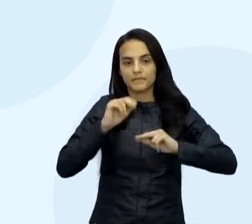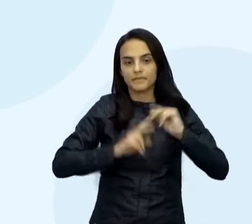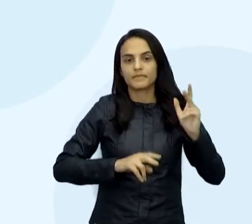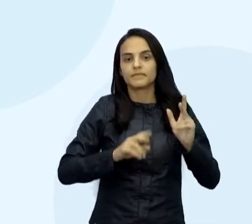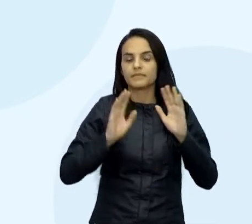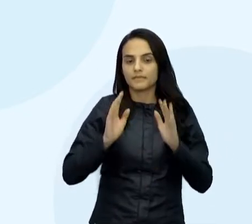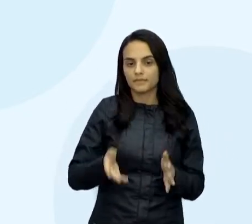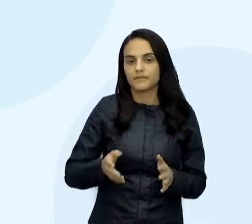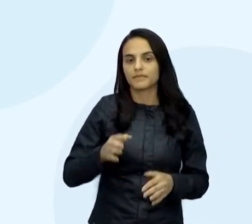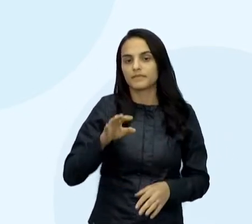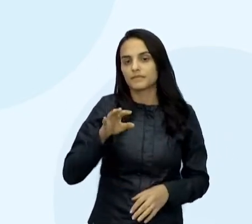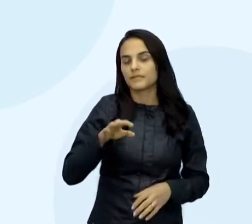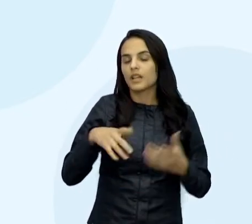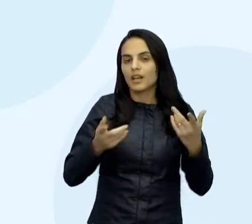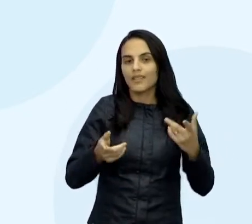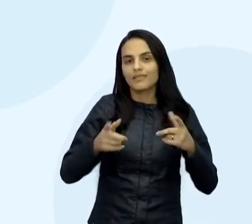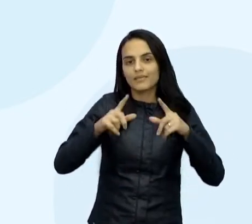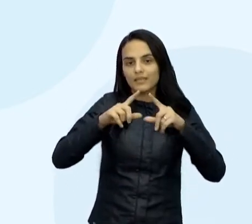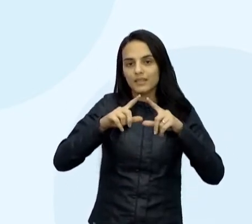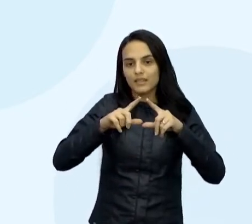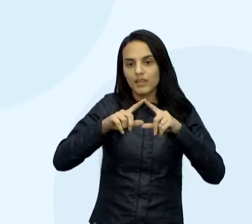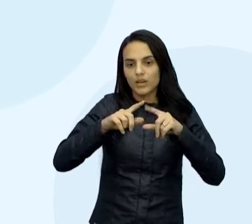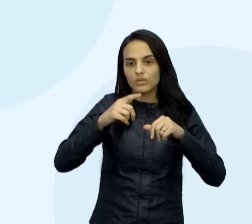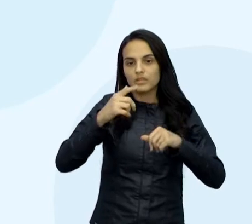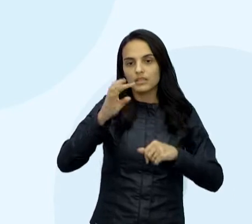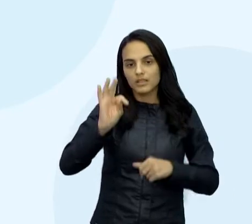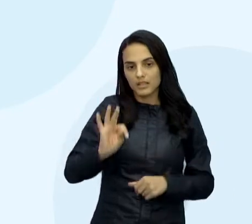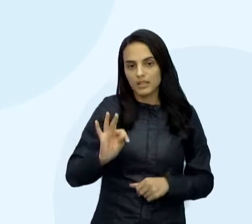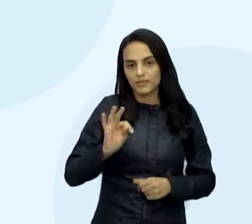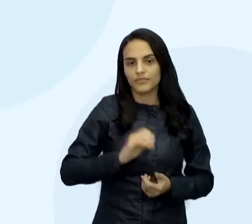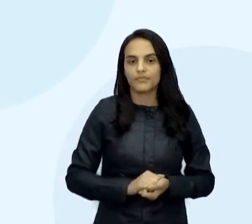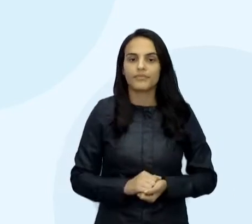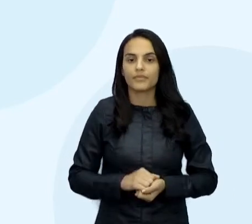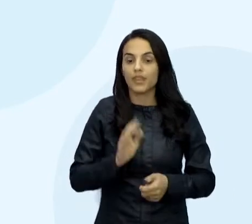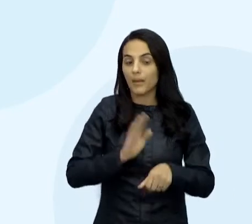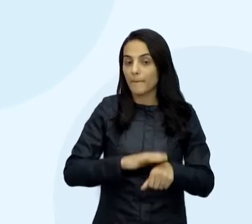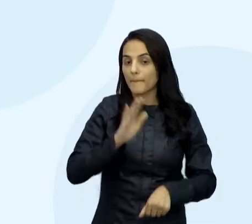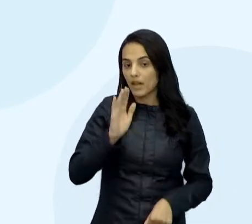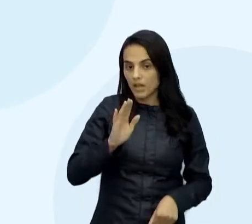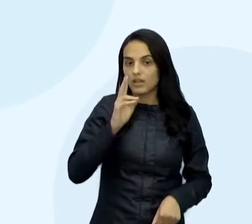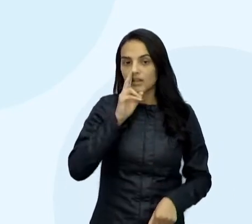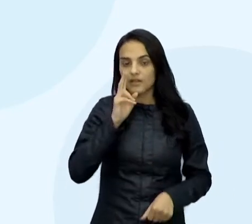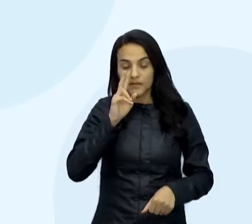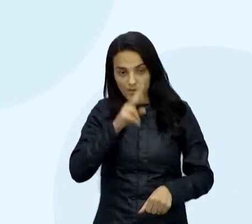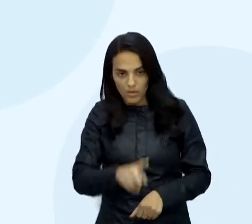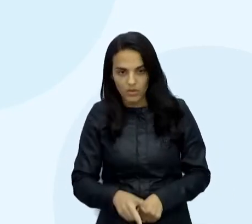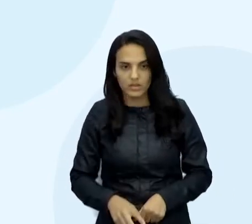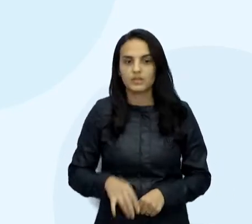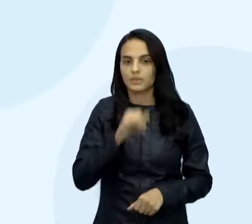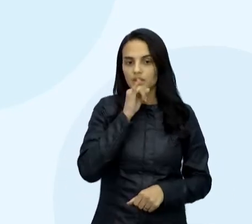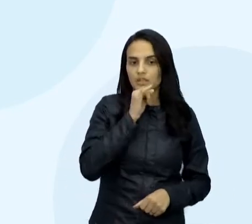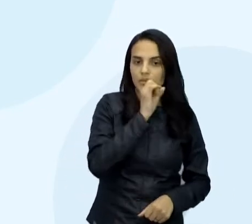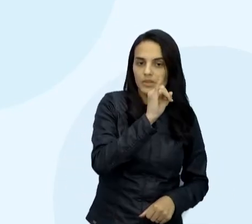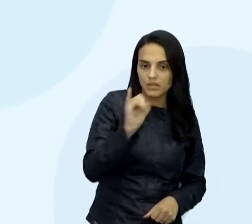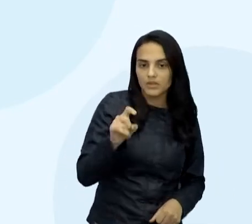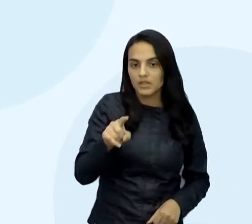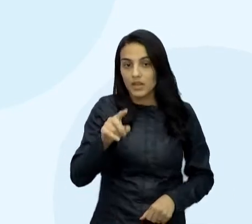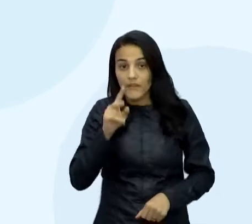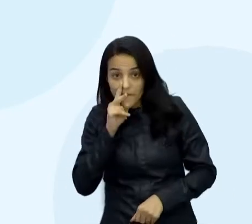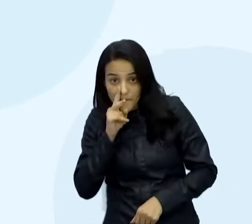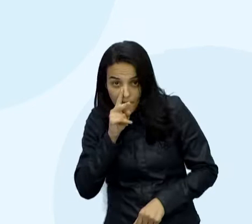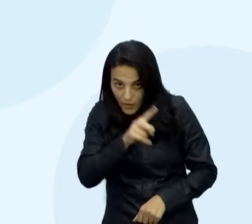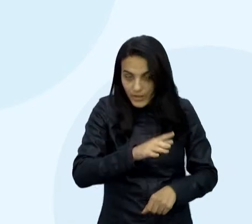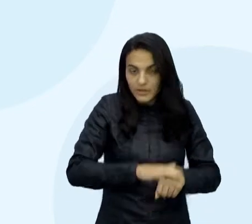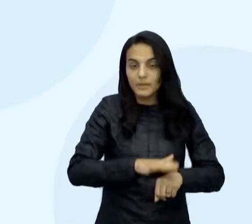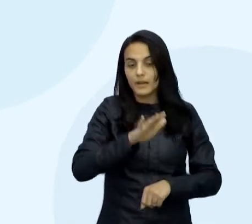ligado, ΔT. Então assim, quanto mais potente, né, já que é um produto, se você aumenta a potência desse